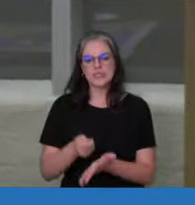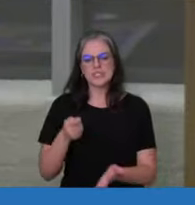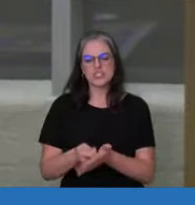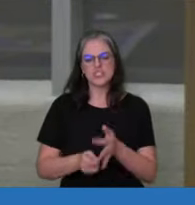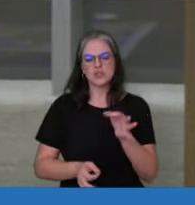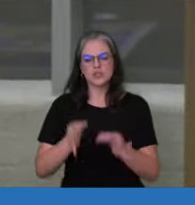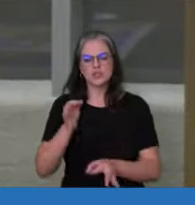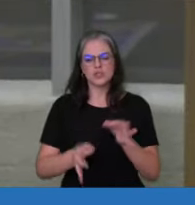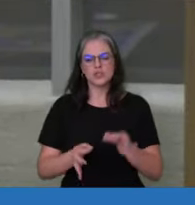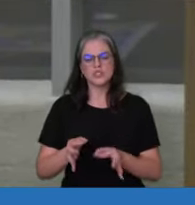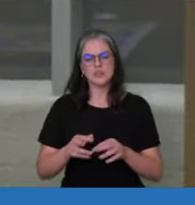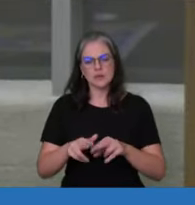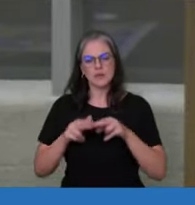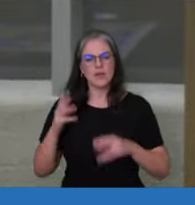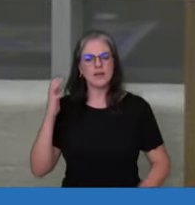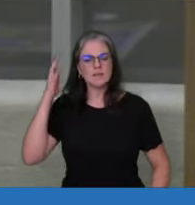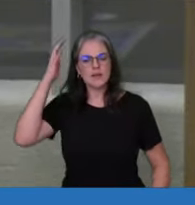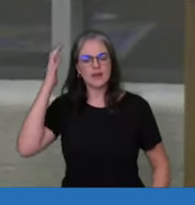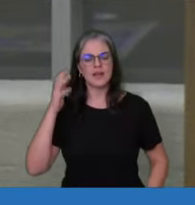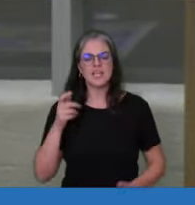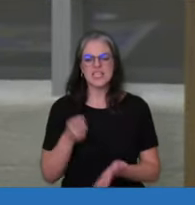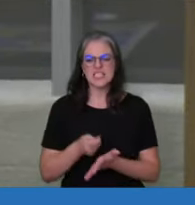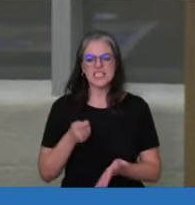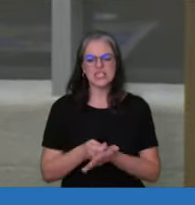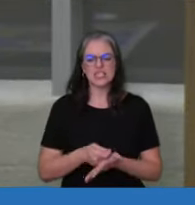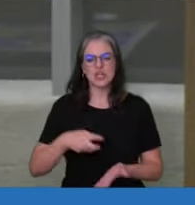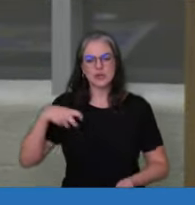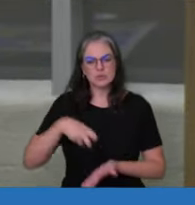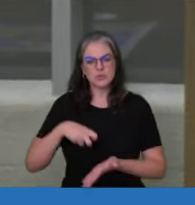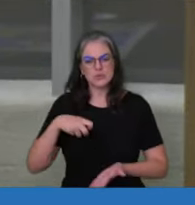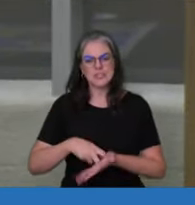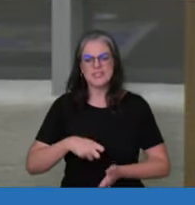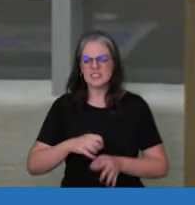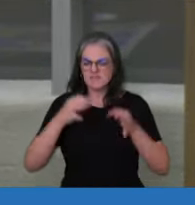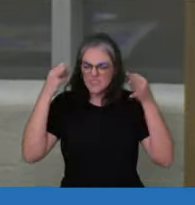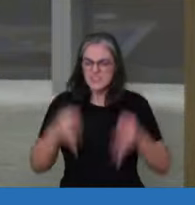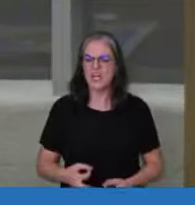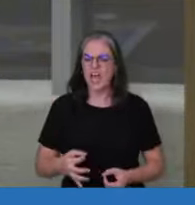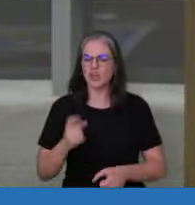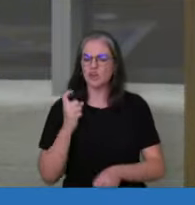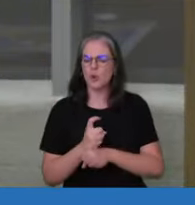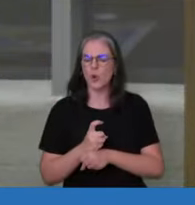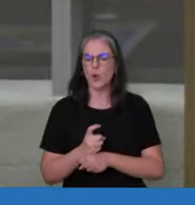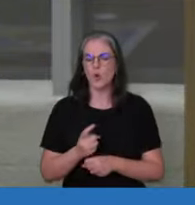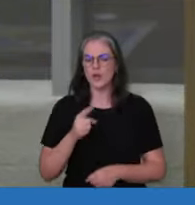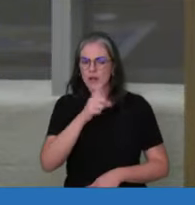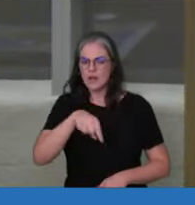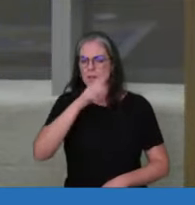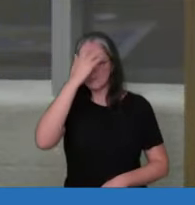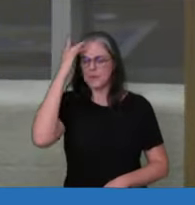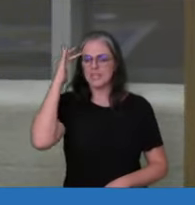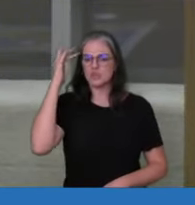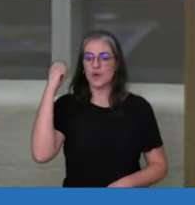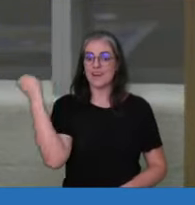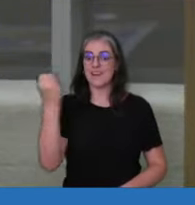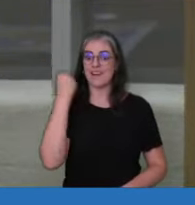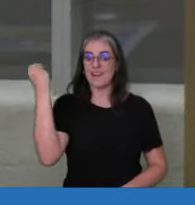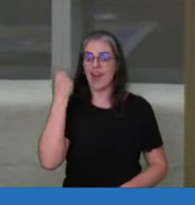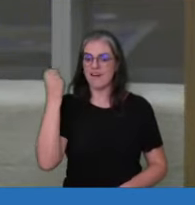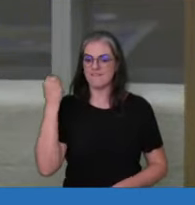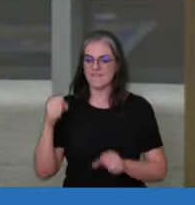justiça por Marielle, exigindo punição exemplar aos envolvidos nesta grave execução e